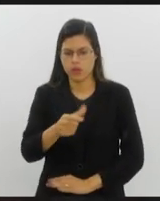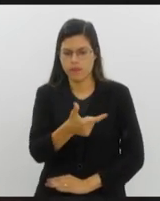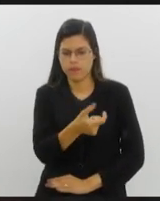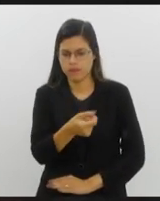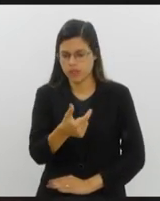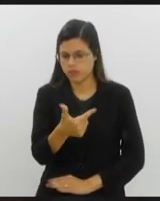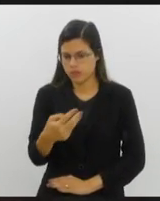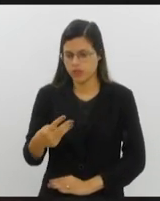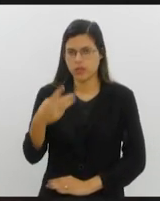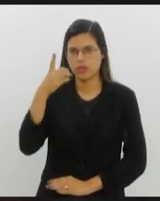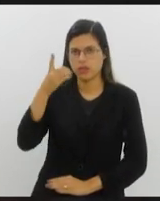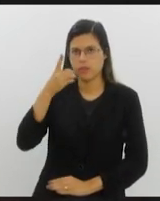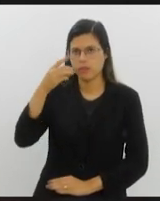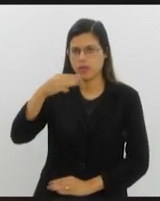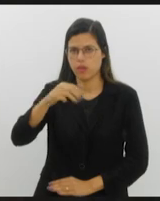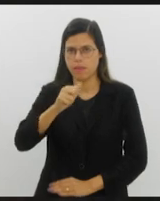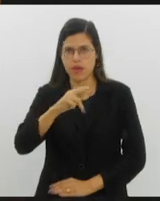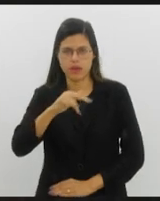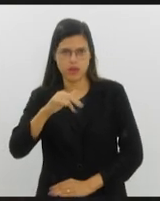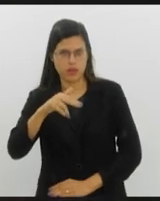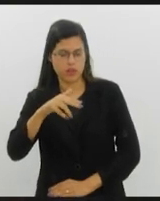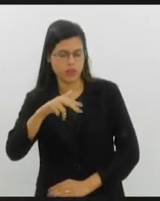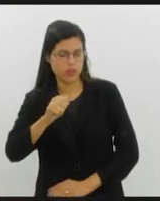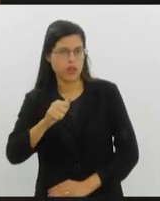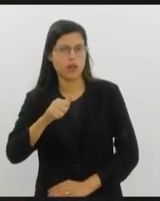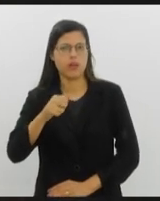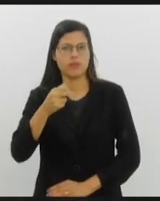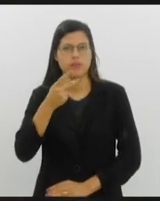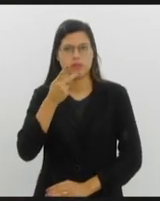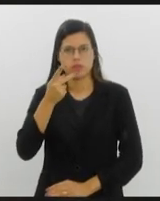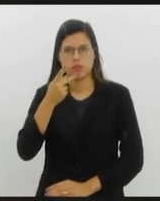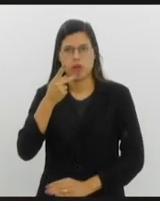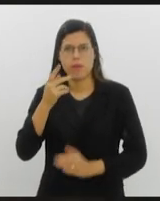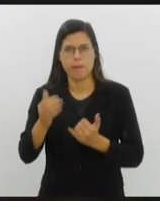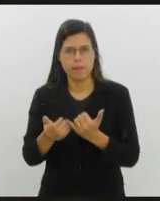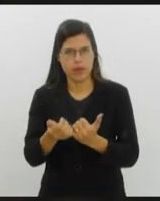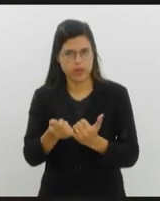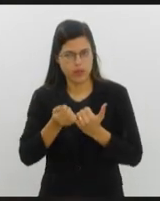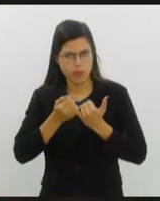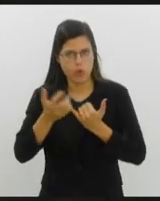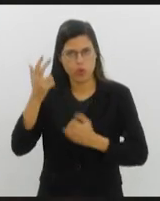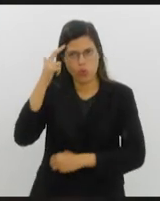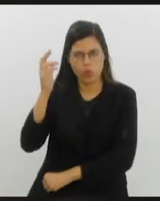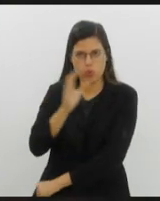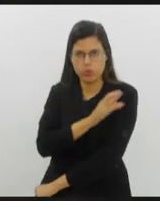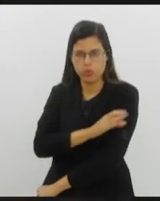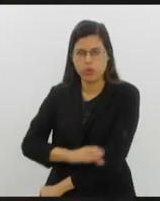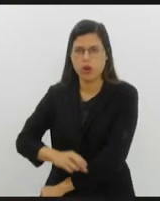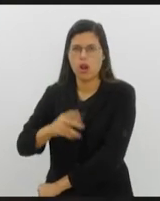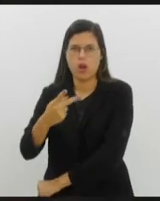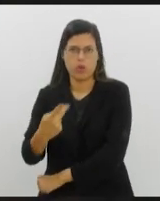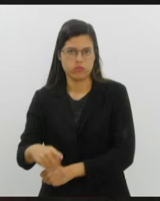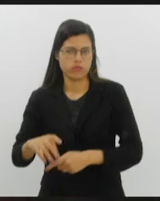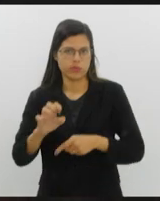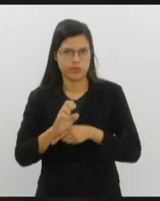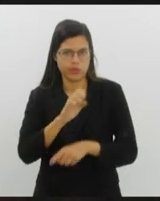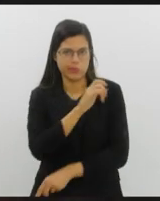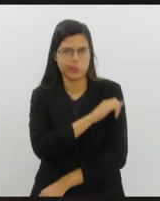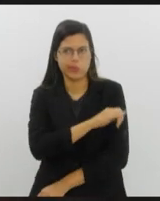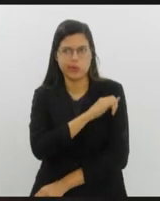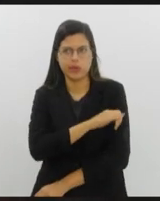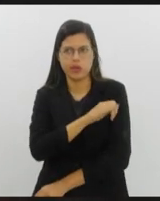2639-2023, de autoria da deputada Marina, do MST, que declara patrimônio cultural e material do Estado do Rio de Janeiro a